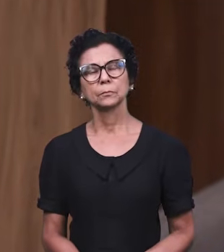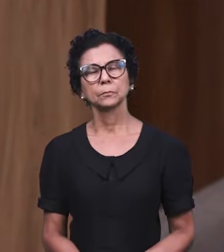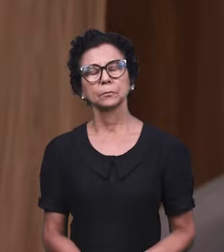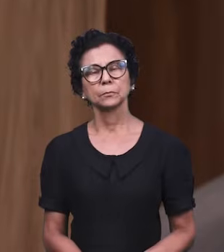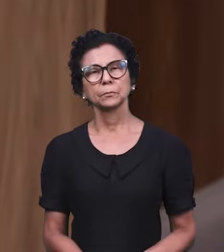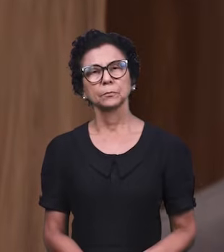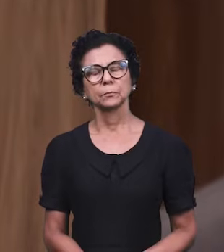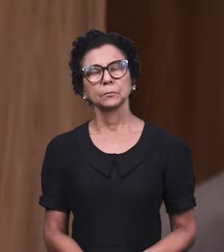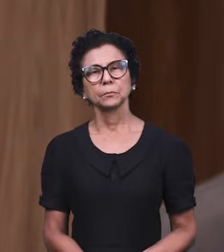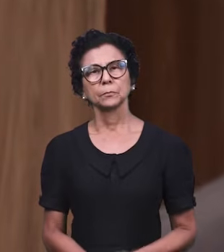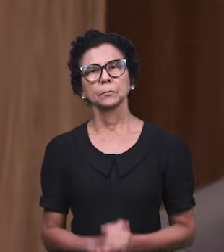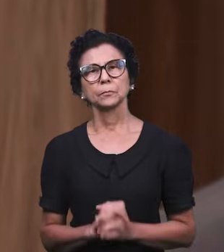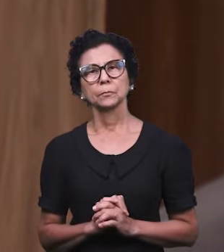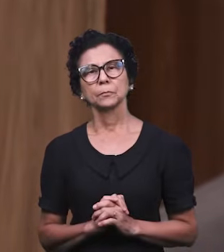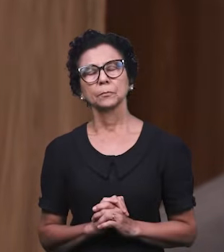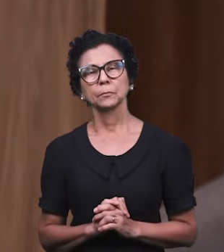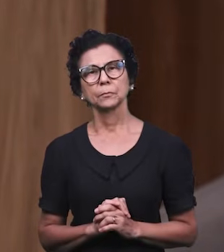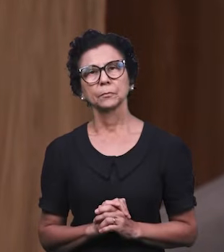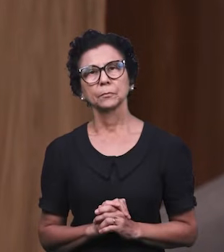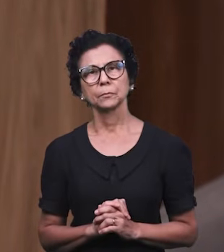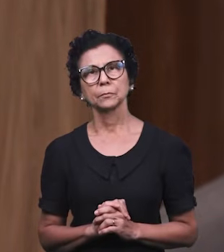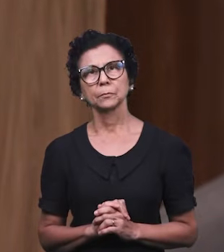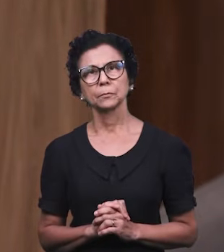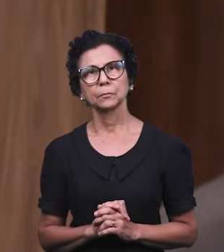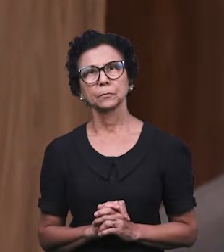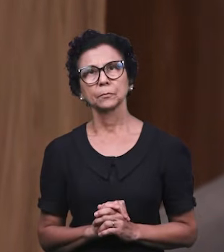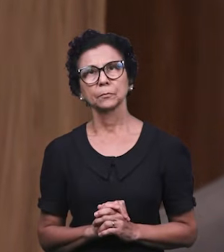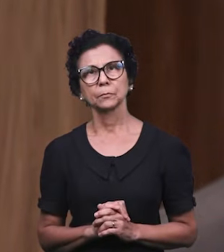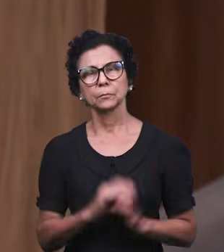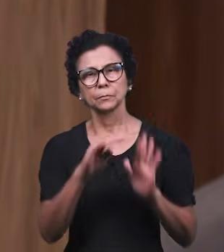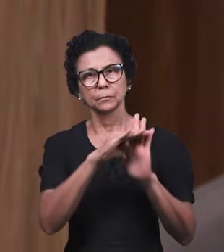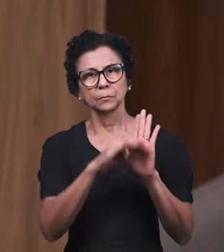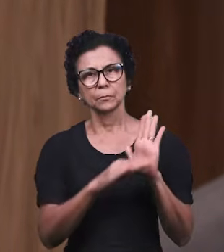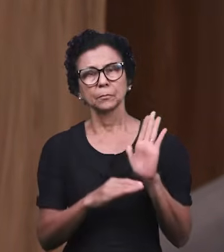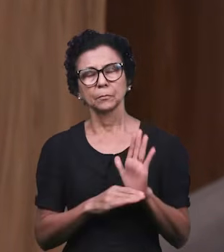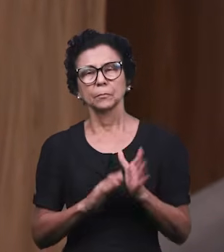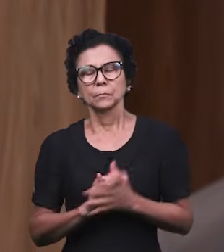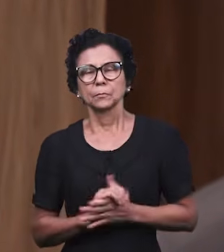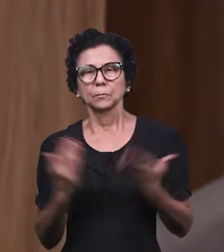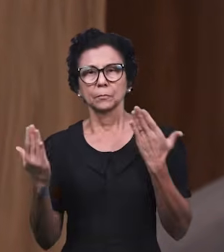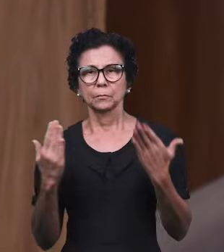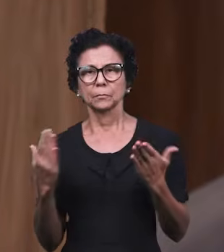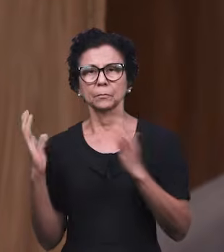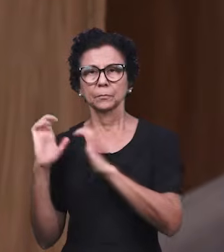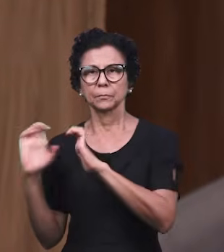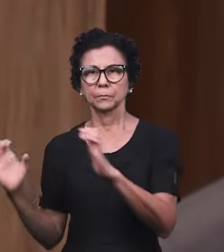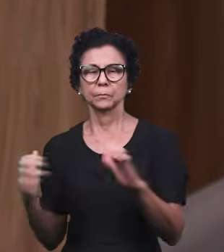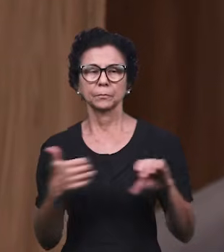ênfases, tanto do cristianismo, né, e contrapondo com o Evangelho.